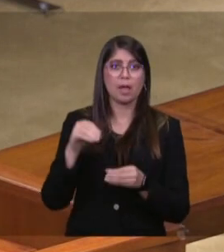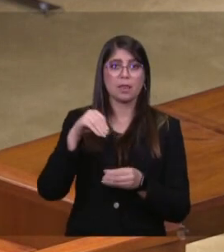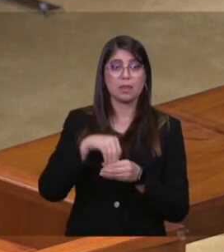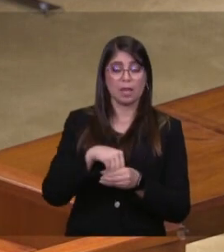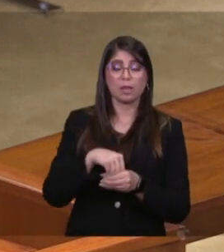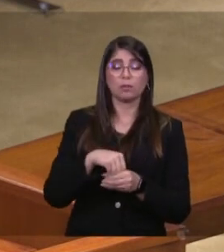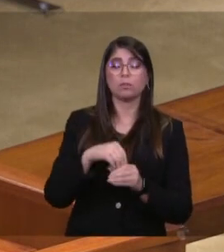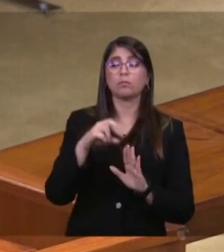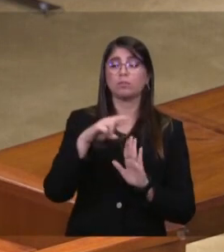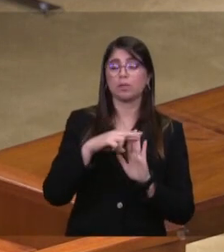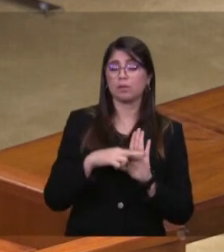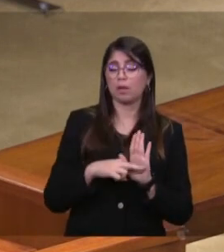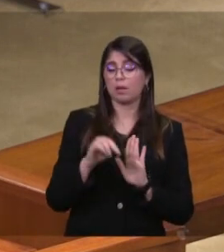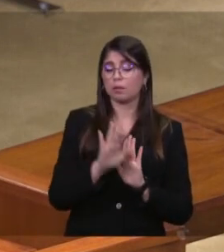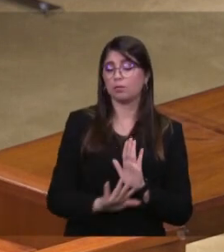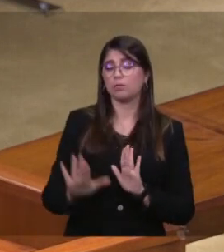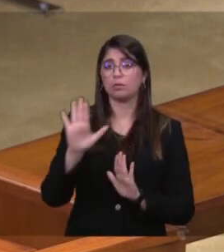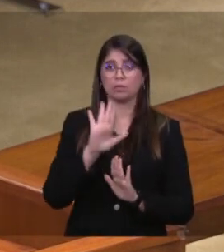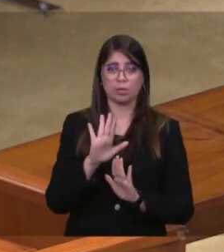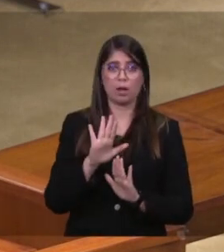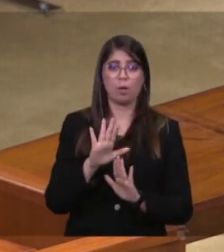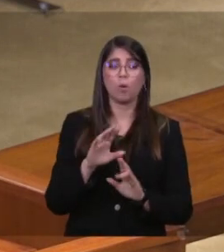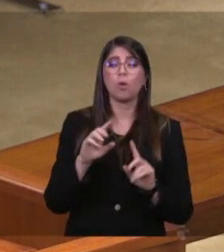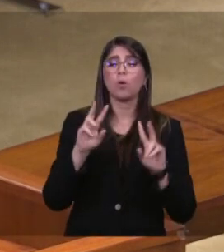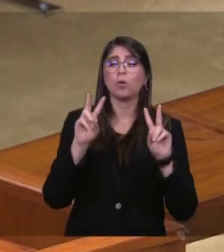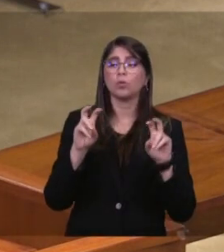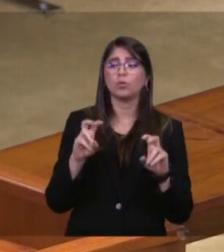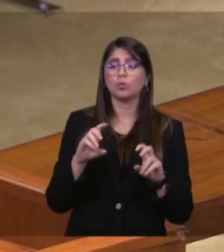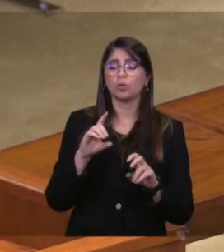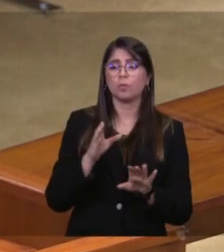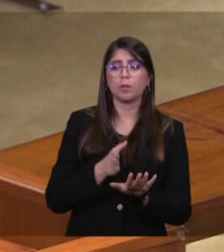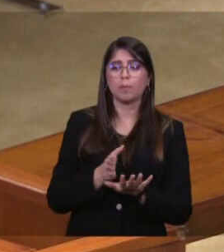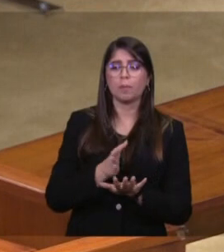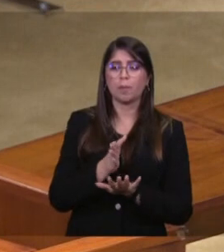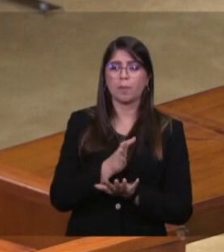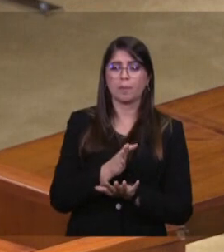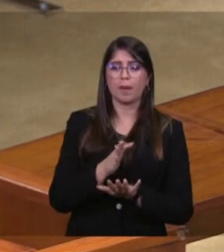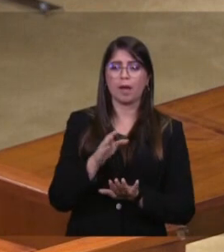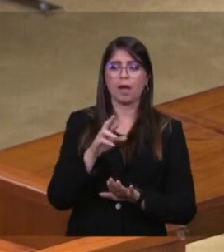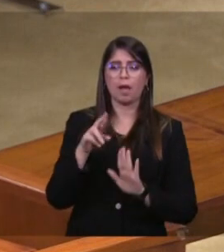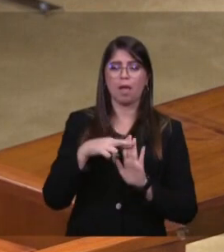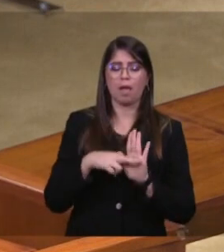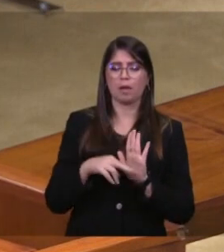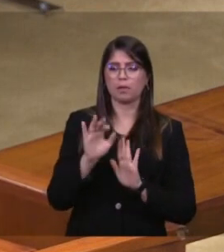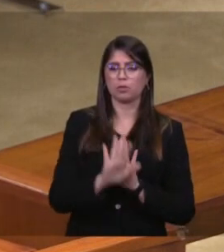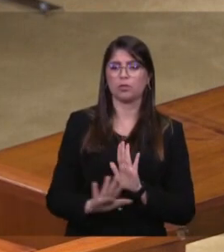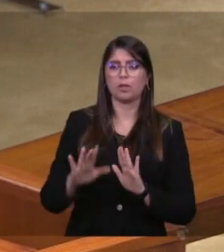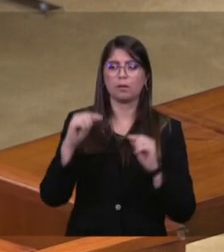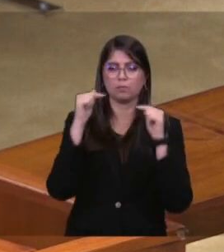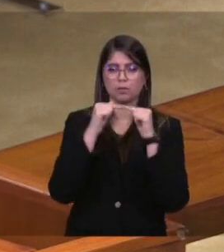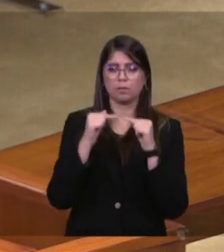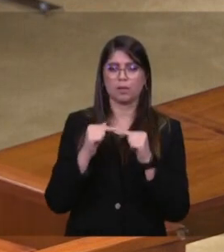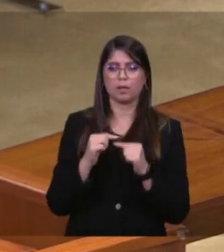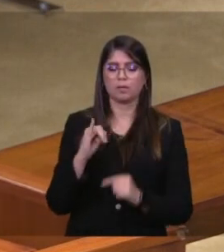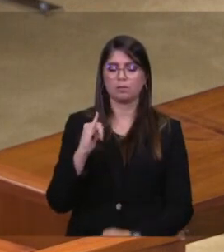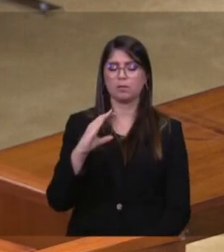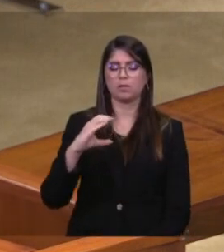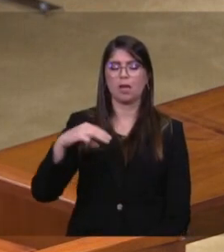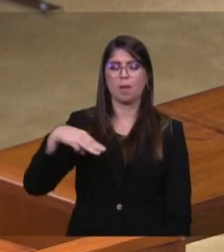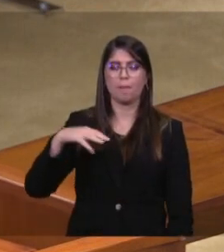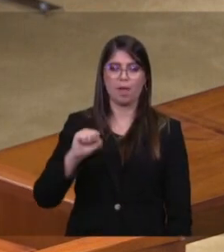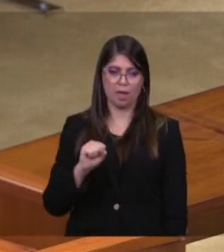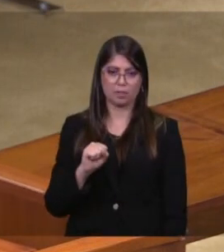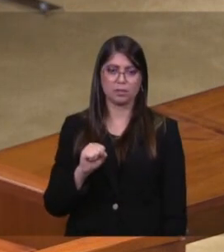do ordenamento jurídico no que tange ao estabelecimento de diretrizes gerais sobre a aplicação do ICMS,